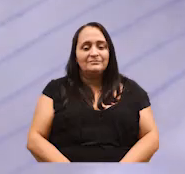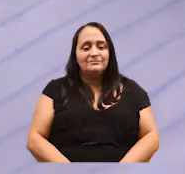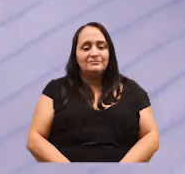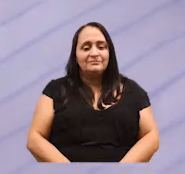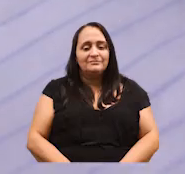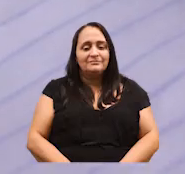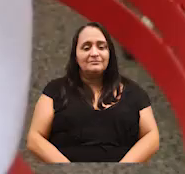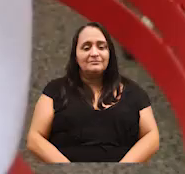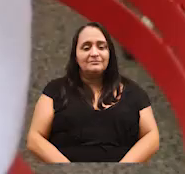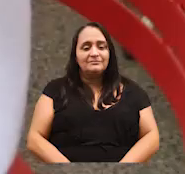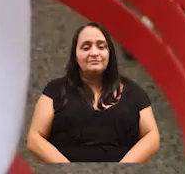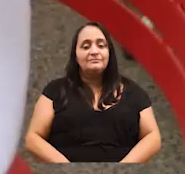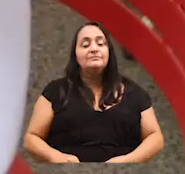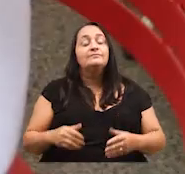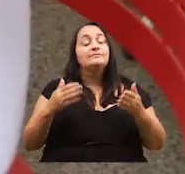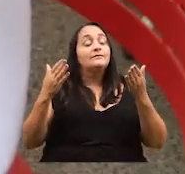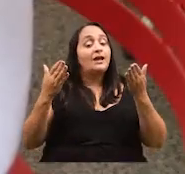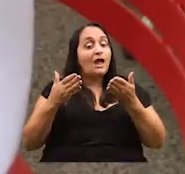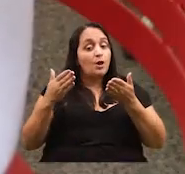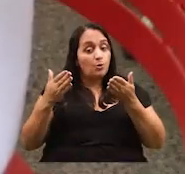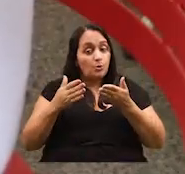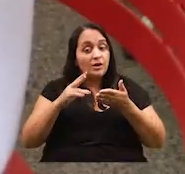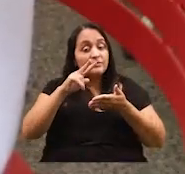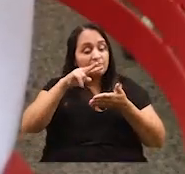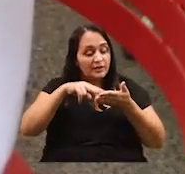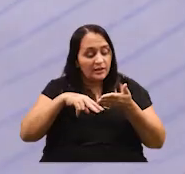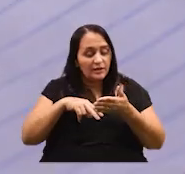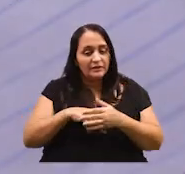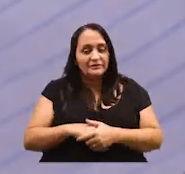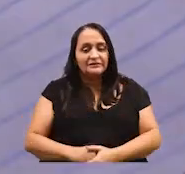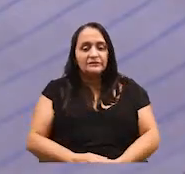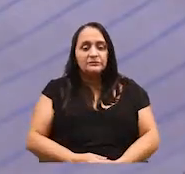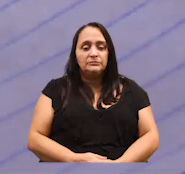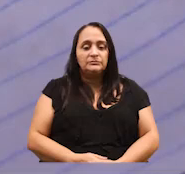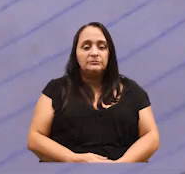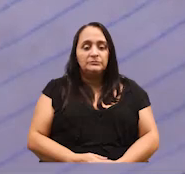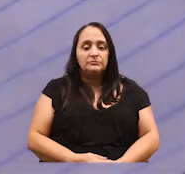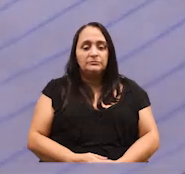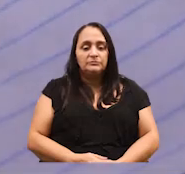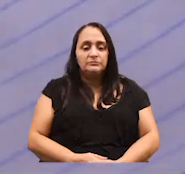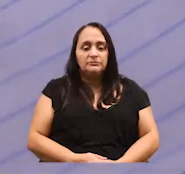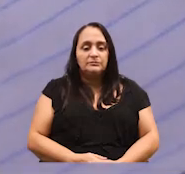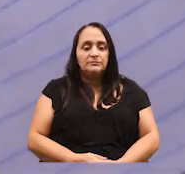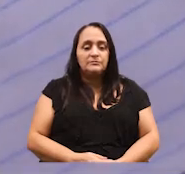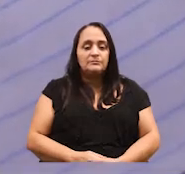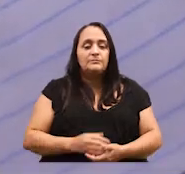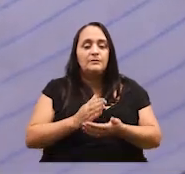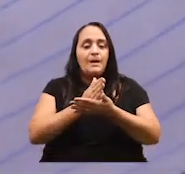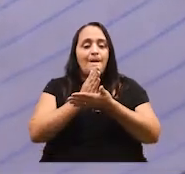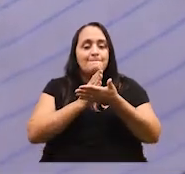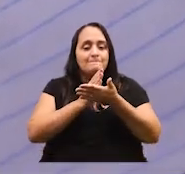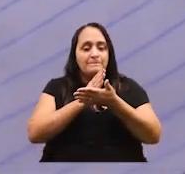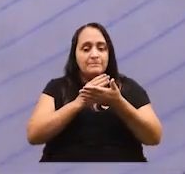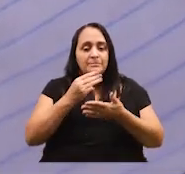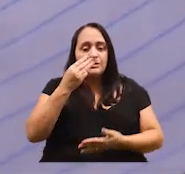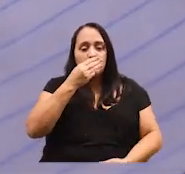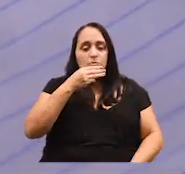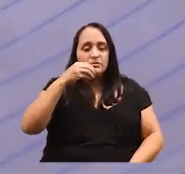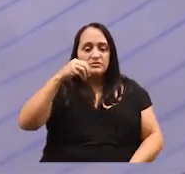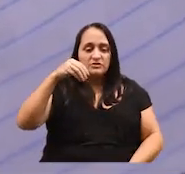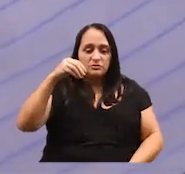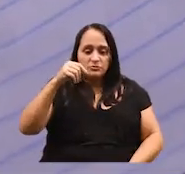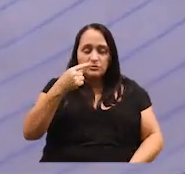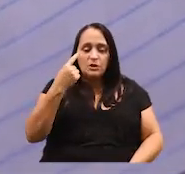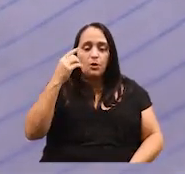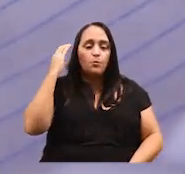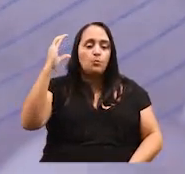Botei bem certinho. Agora leia novamente aí os ingredientes. Meio quilo de açúcar, um coco ralado seco,